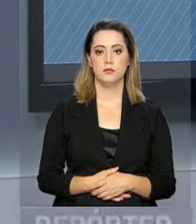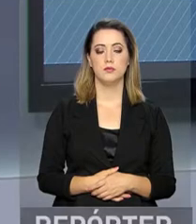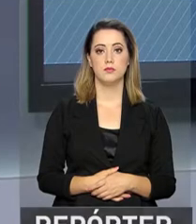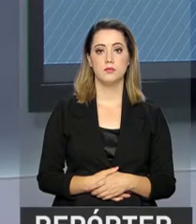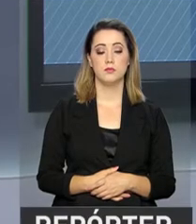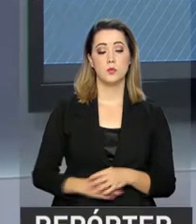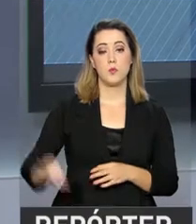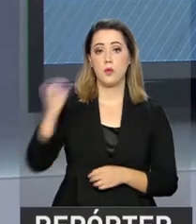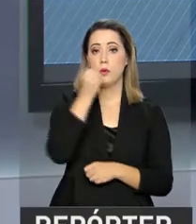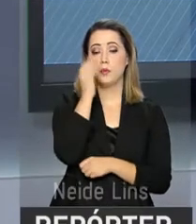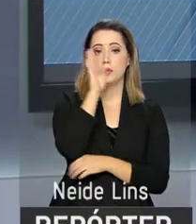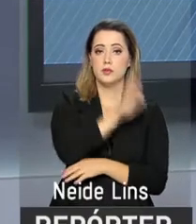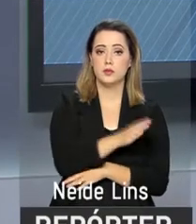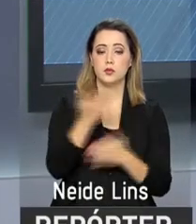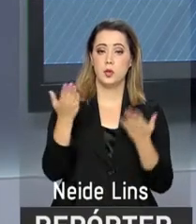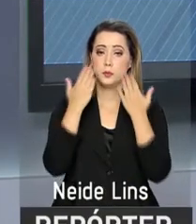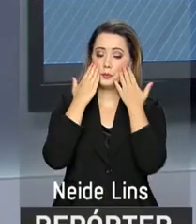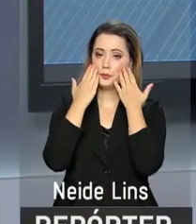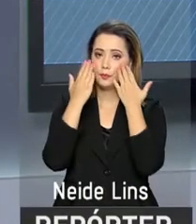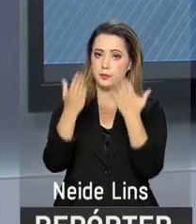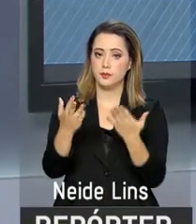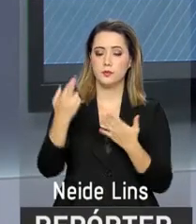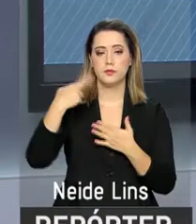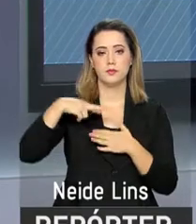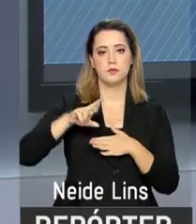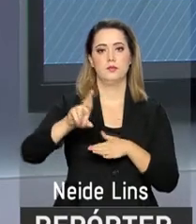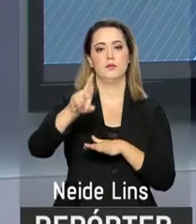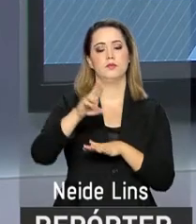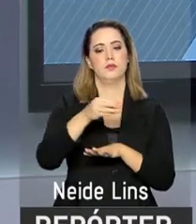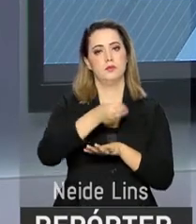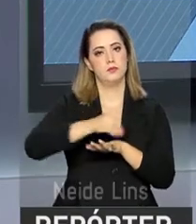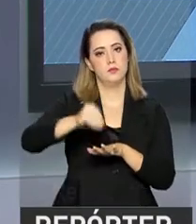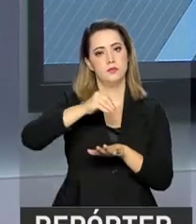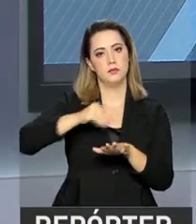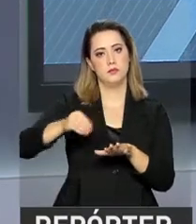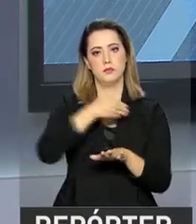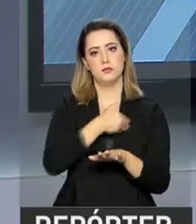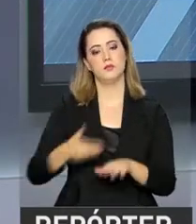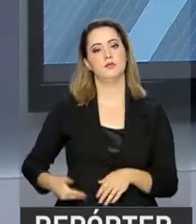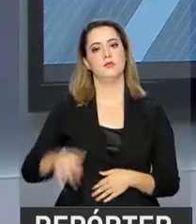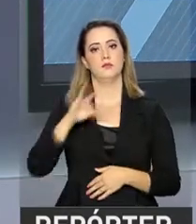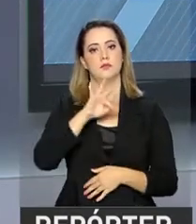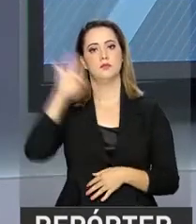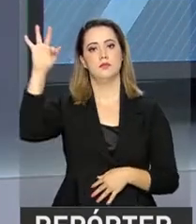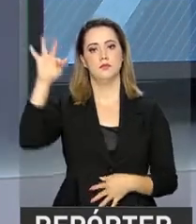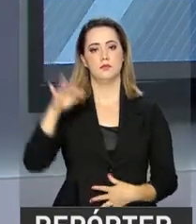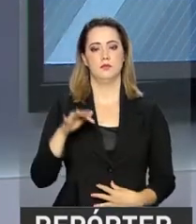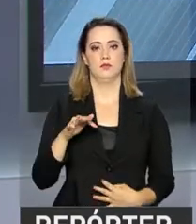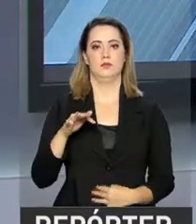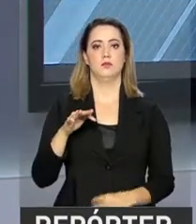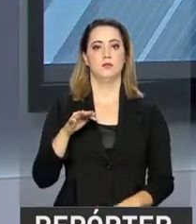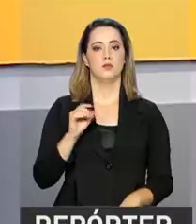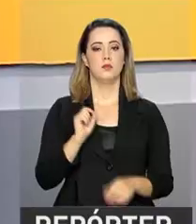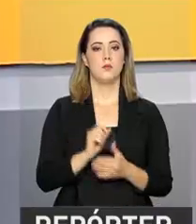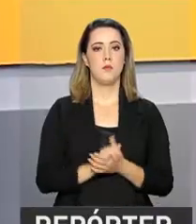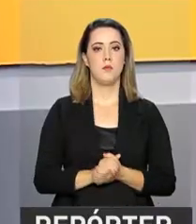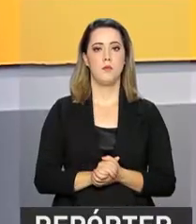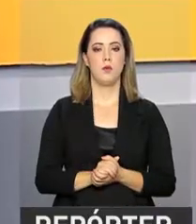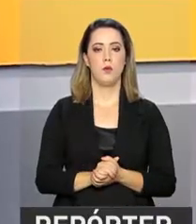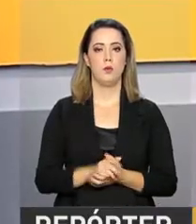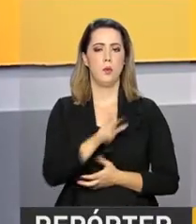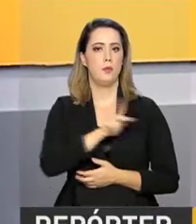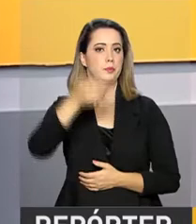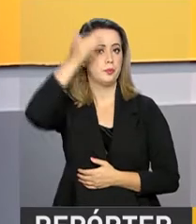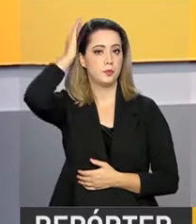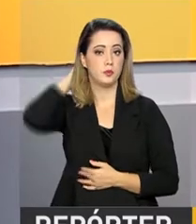olá boa tarde começa agora mais uma edição do repórter nbr com as notícias do governo federal o